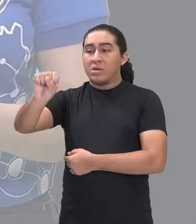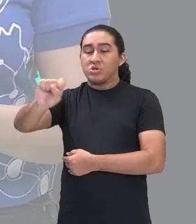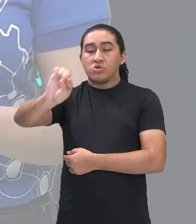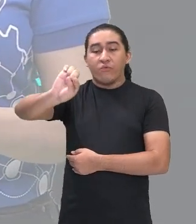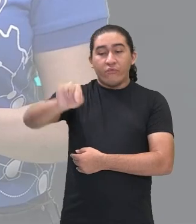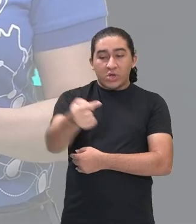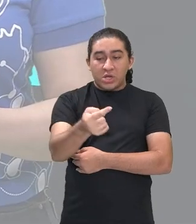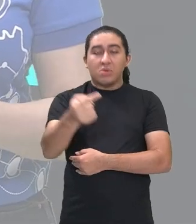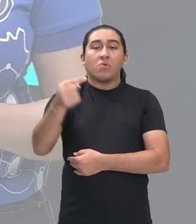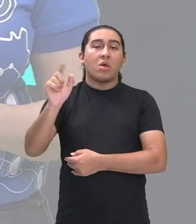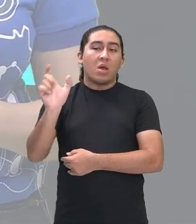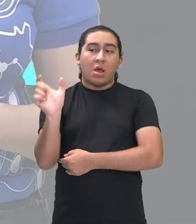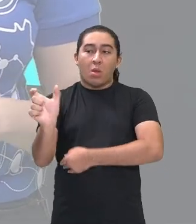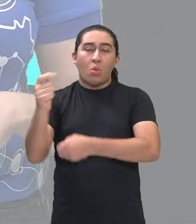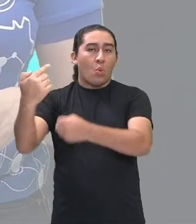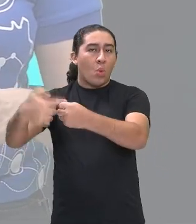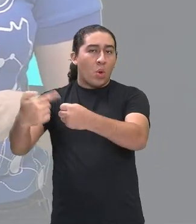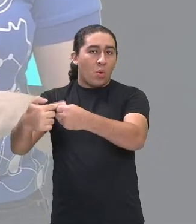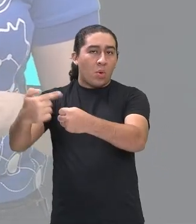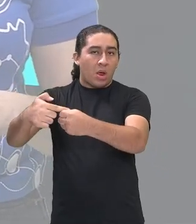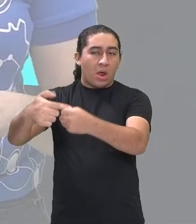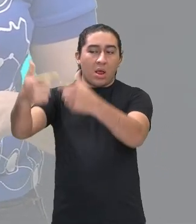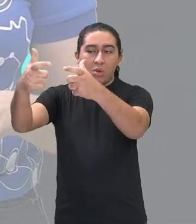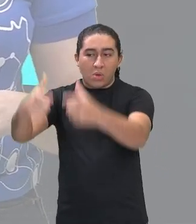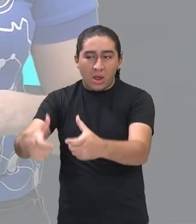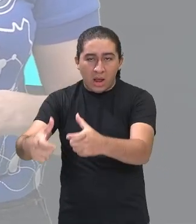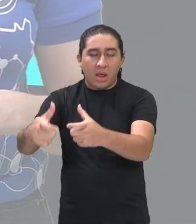vírgula, e vou colocar data,